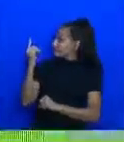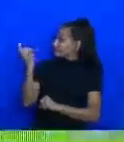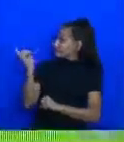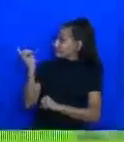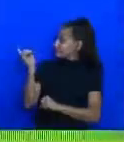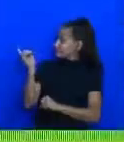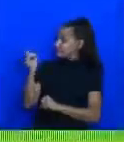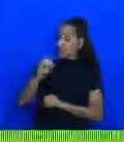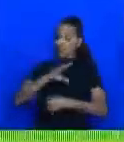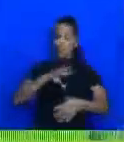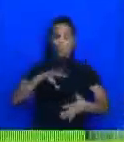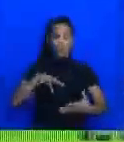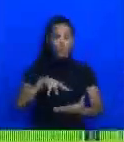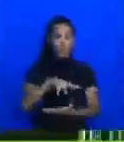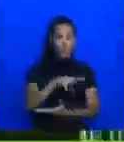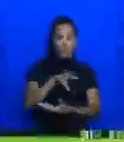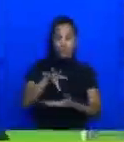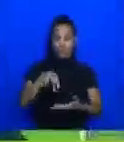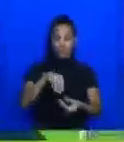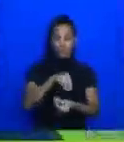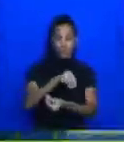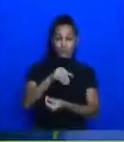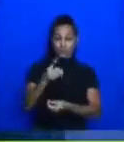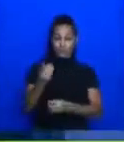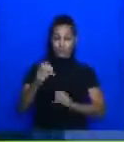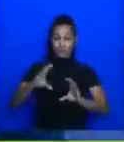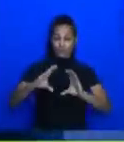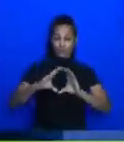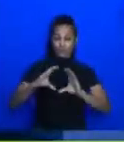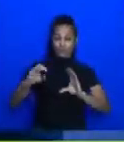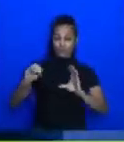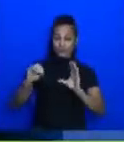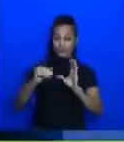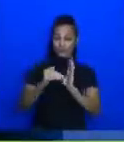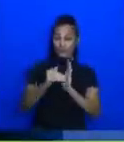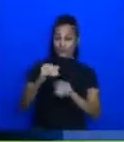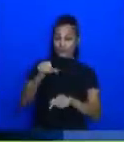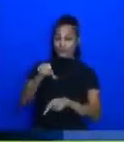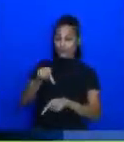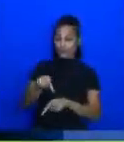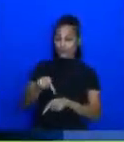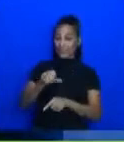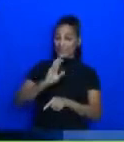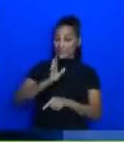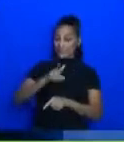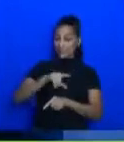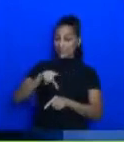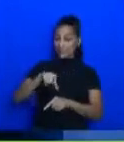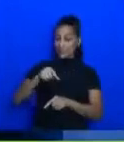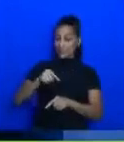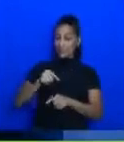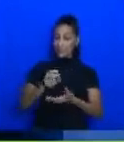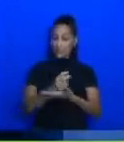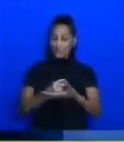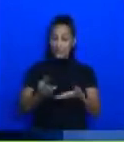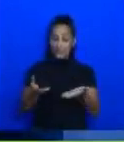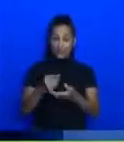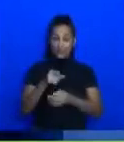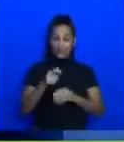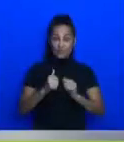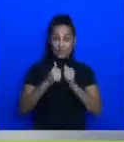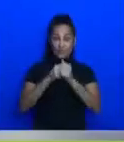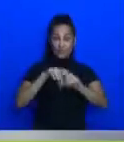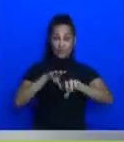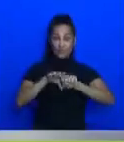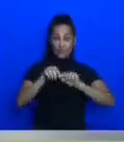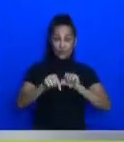valendo. Globo recarregado, embaralhando. 10 bolas numeradas de 0 a 9. Já foi realizado o sorteio da quina. Agora você